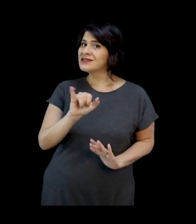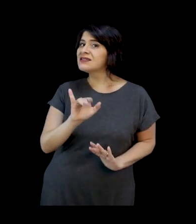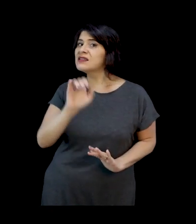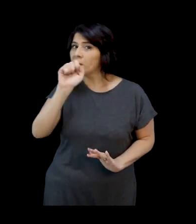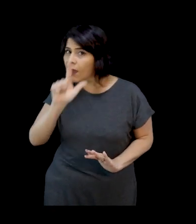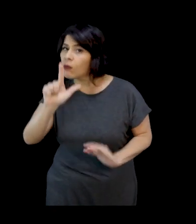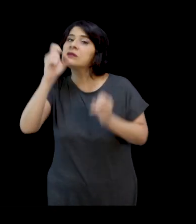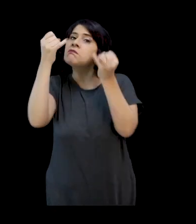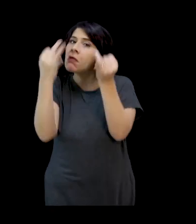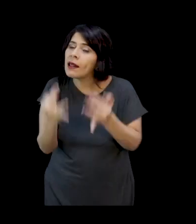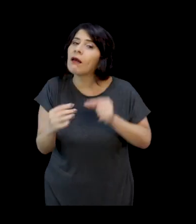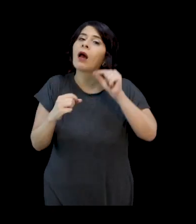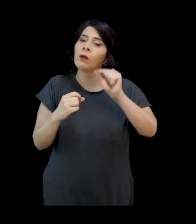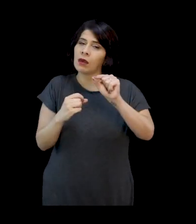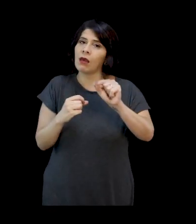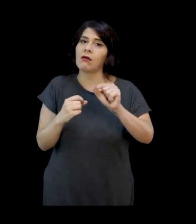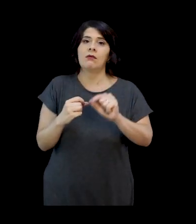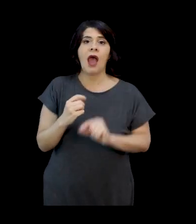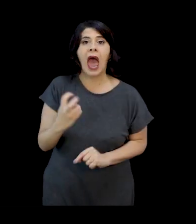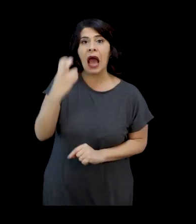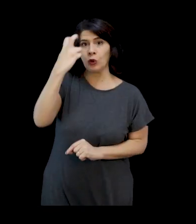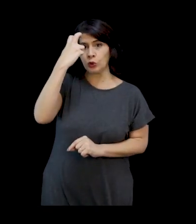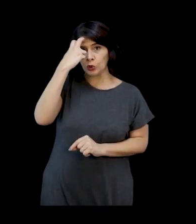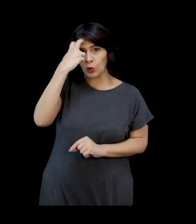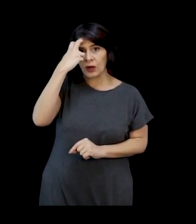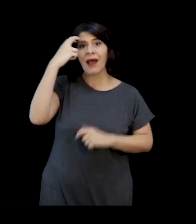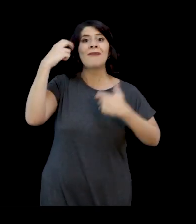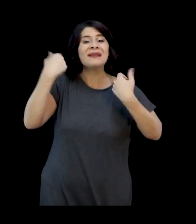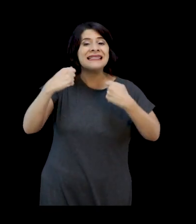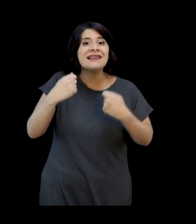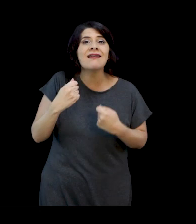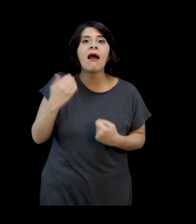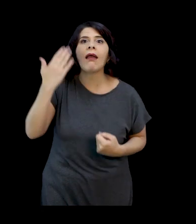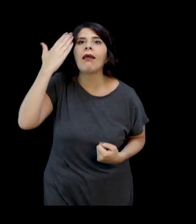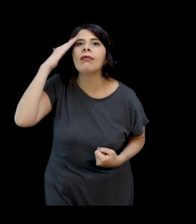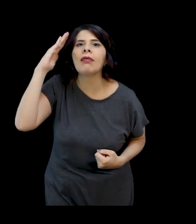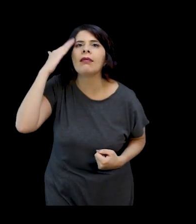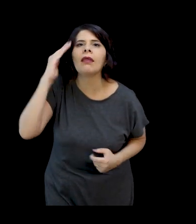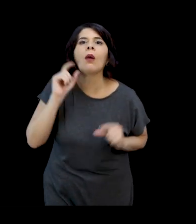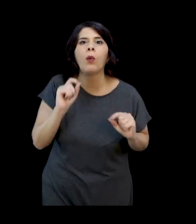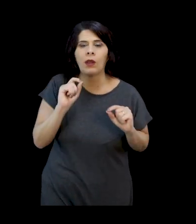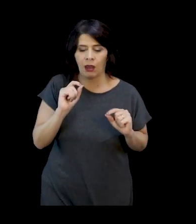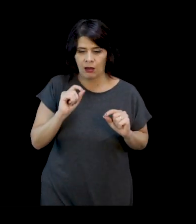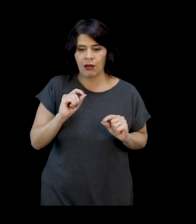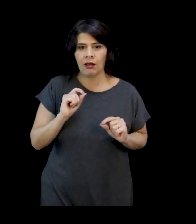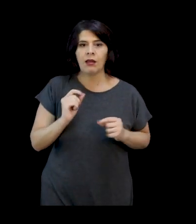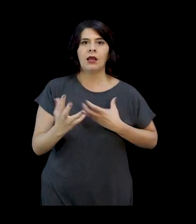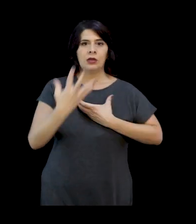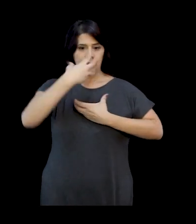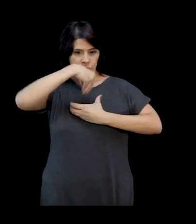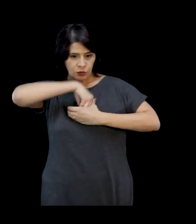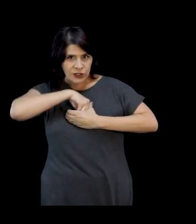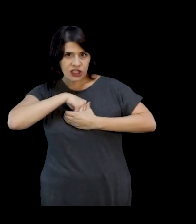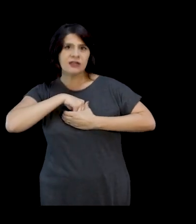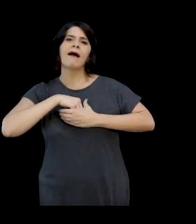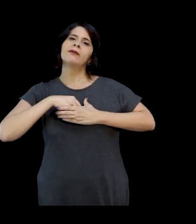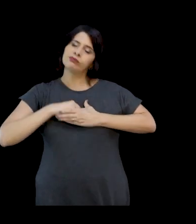plena consciência da necessidade de exteriorizar a subjetividade em realidades